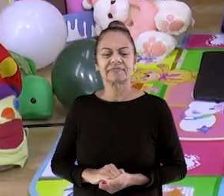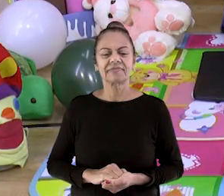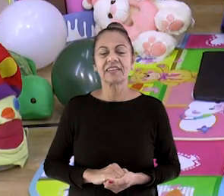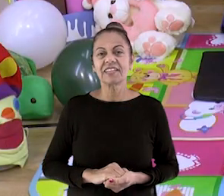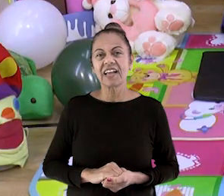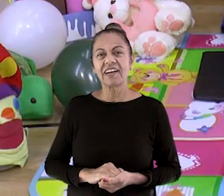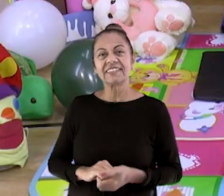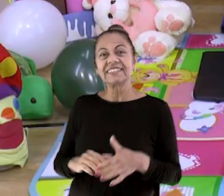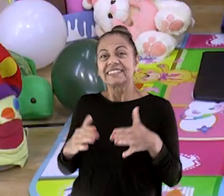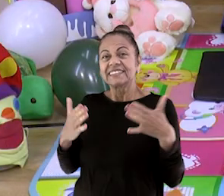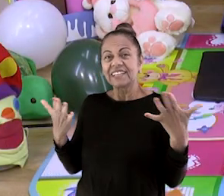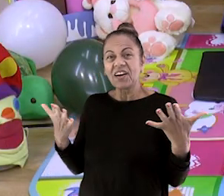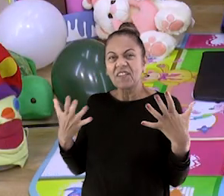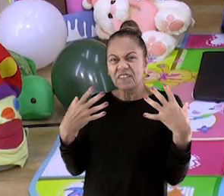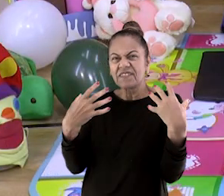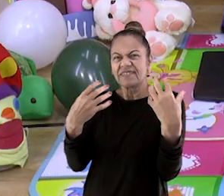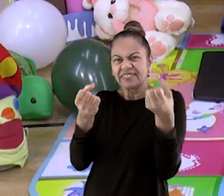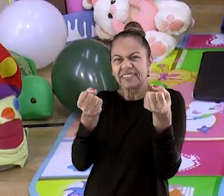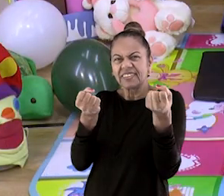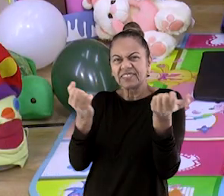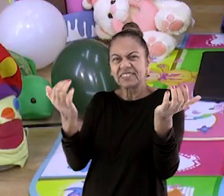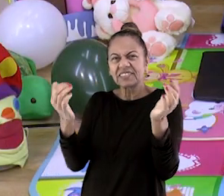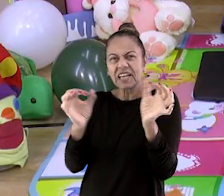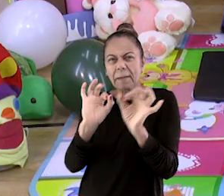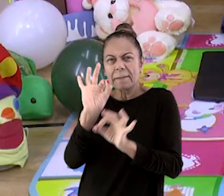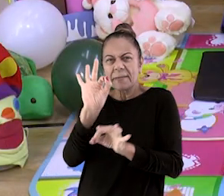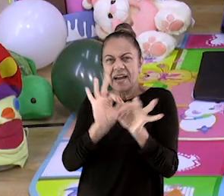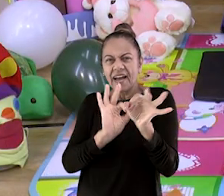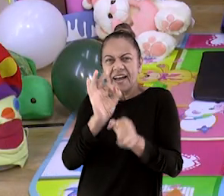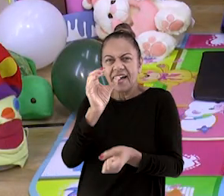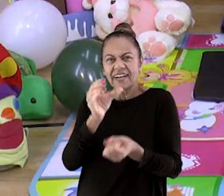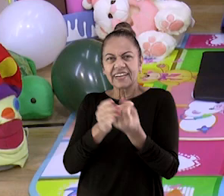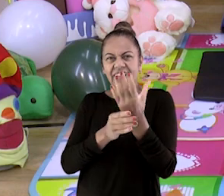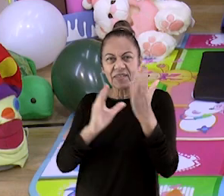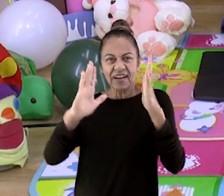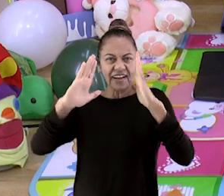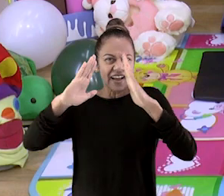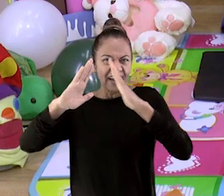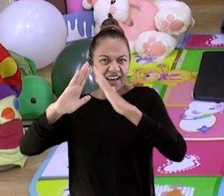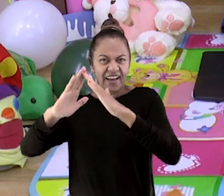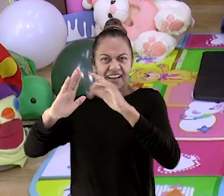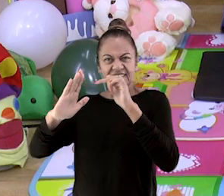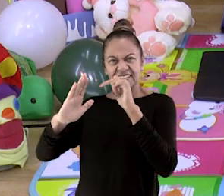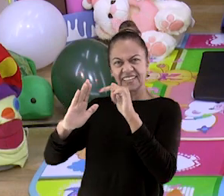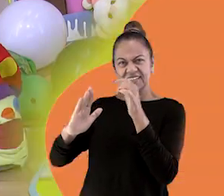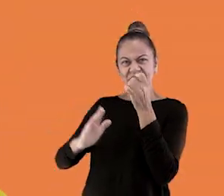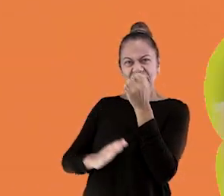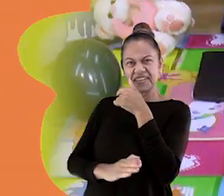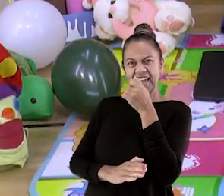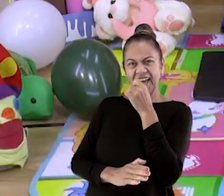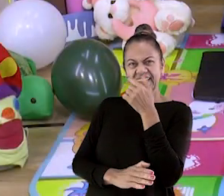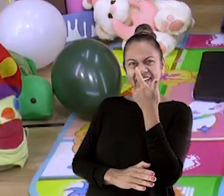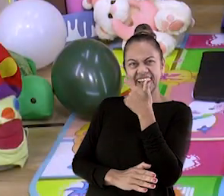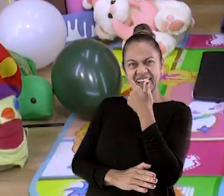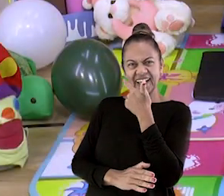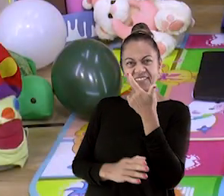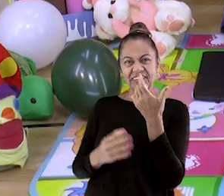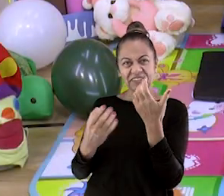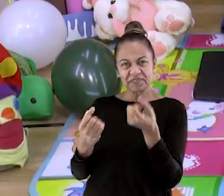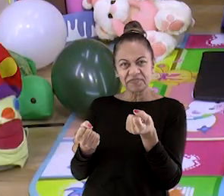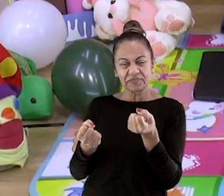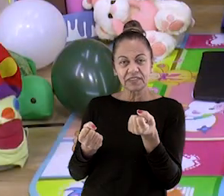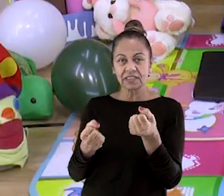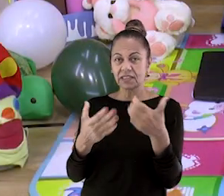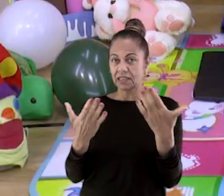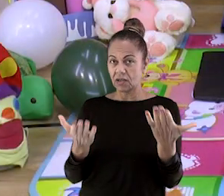tal fazer uma casa engraçada vou mostrar para vocês vamos lá